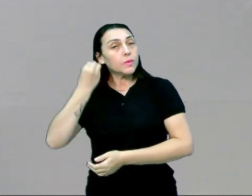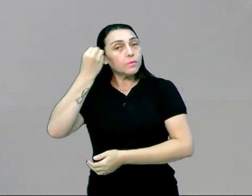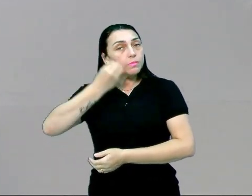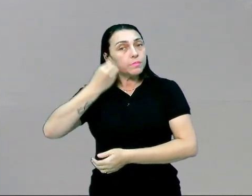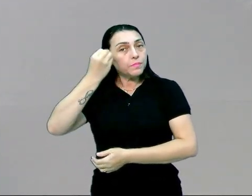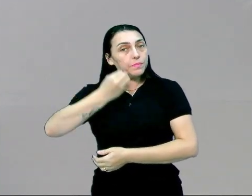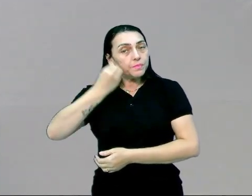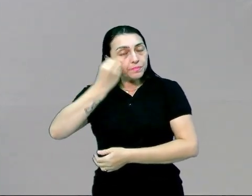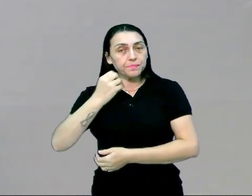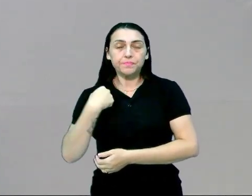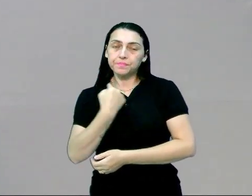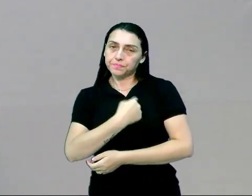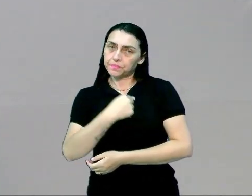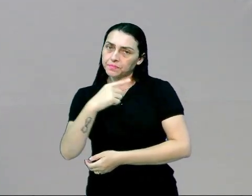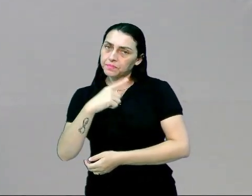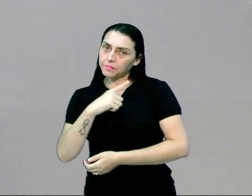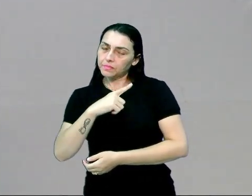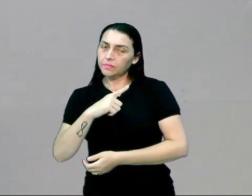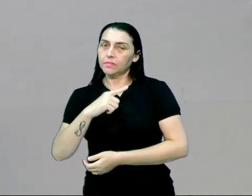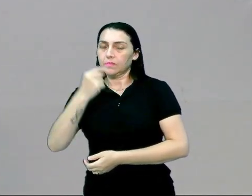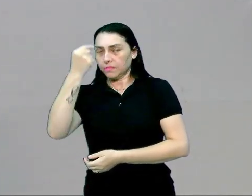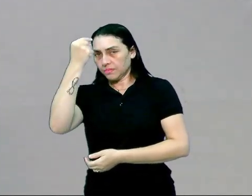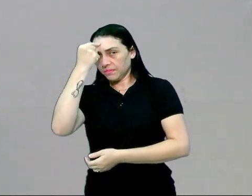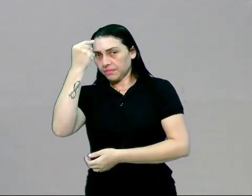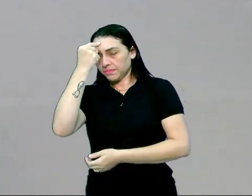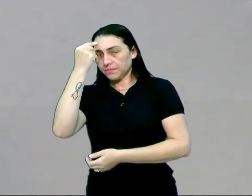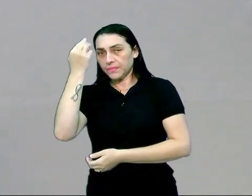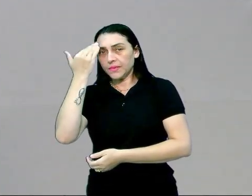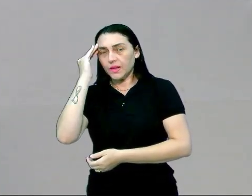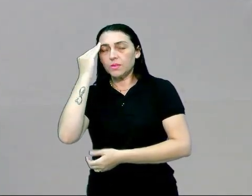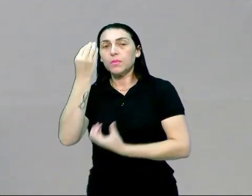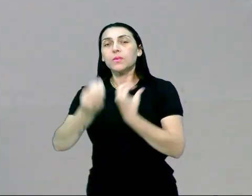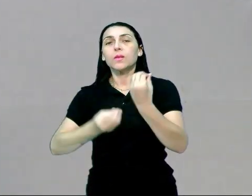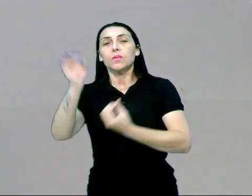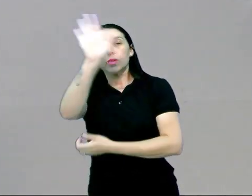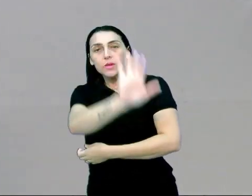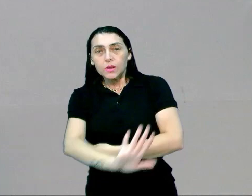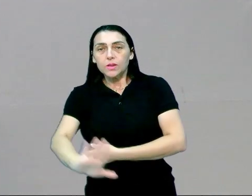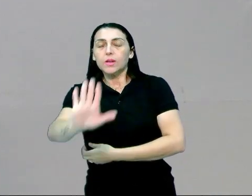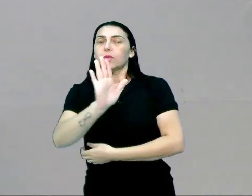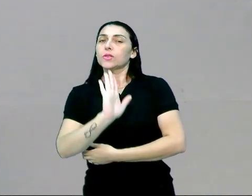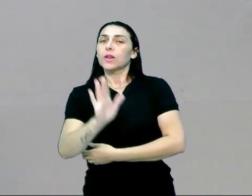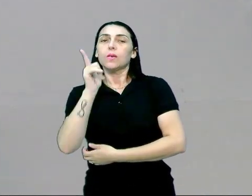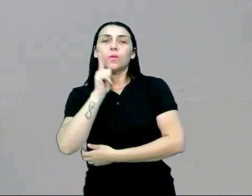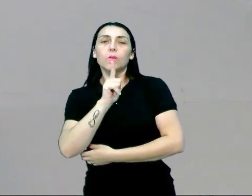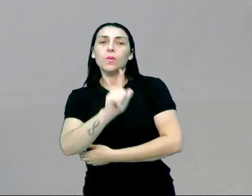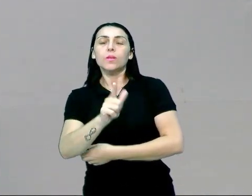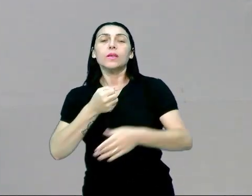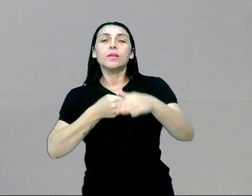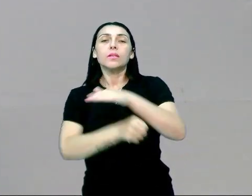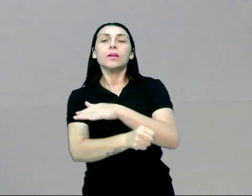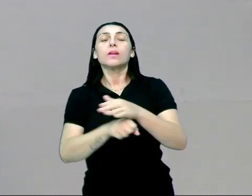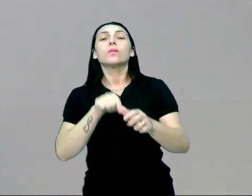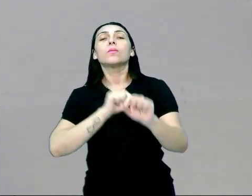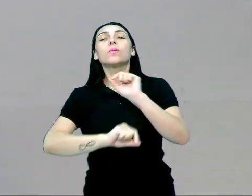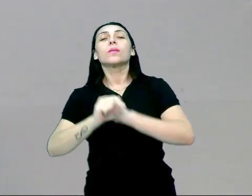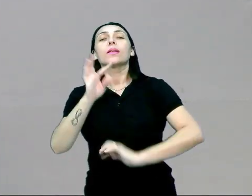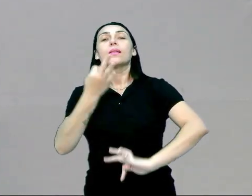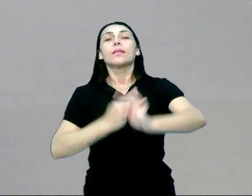experienciada. E aí a gente tem nesse mapeamento completo, assim, geralzão, a gente já consegue inserir o aspecto